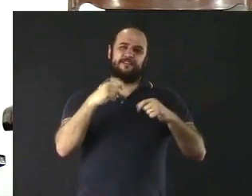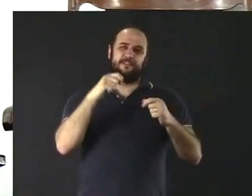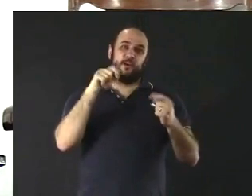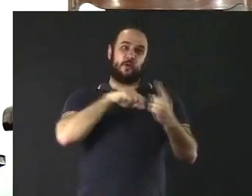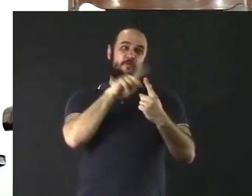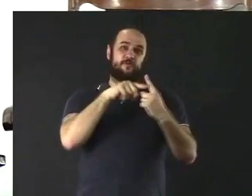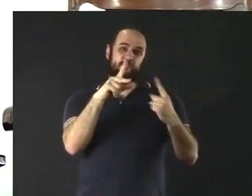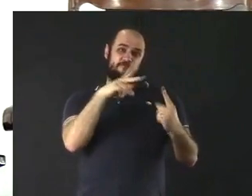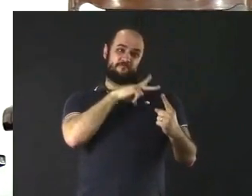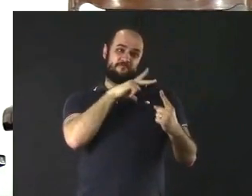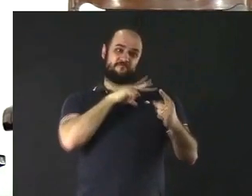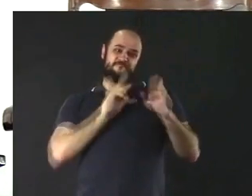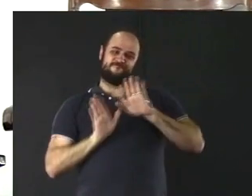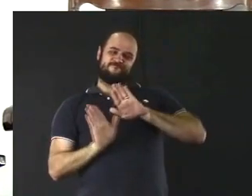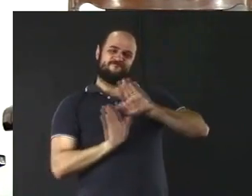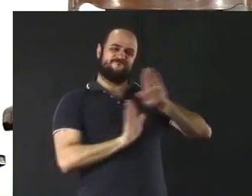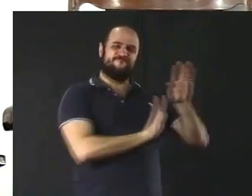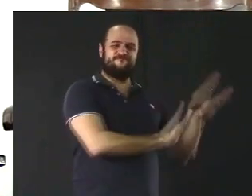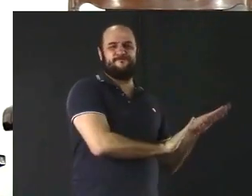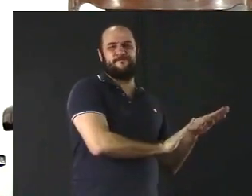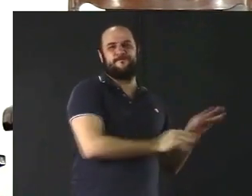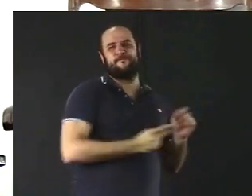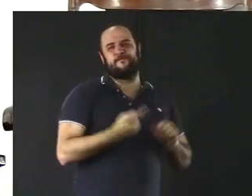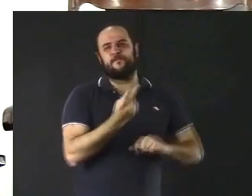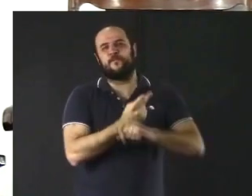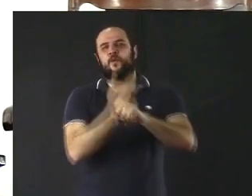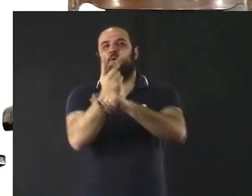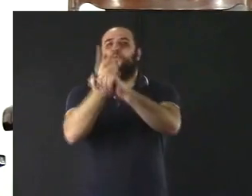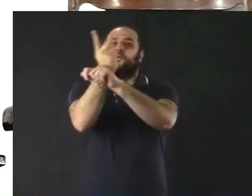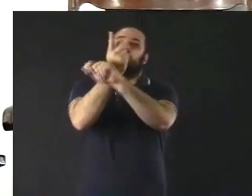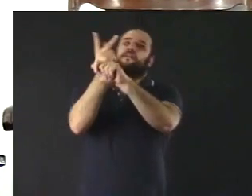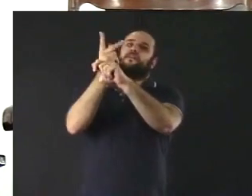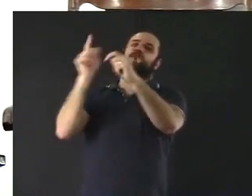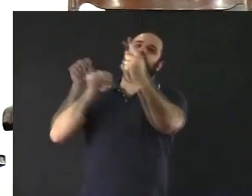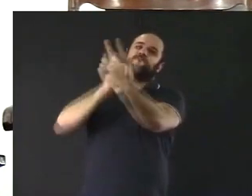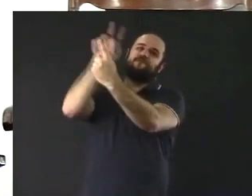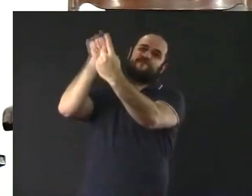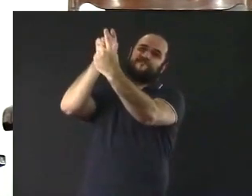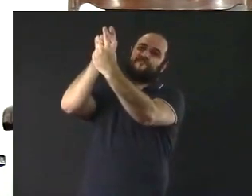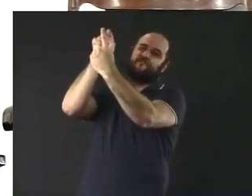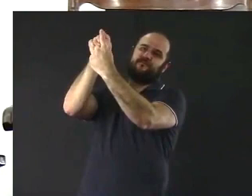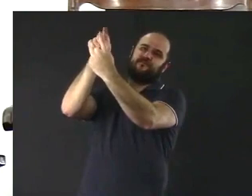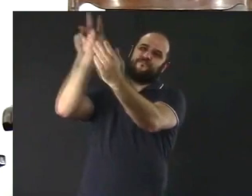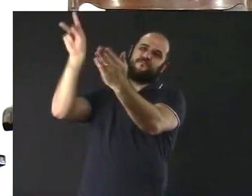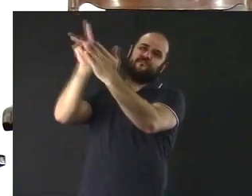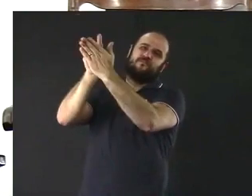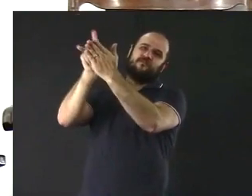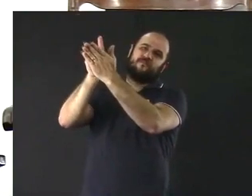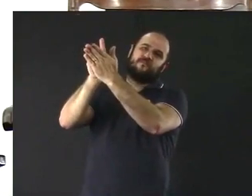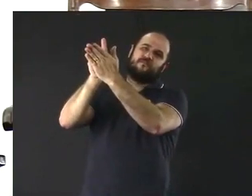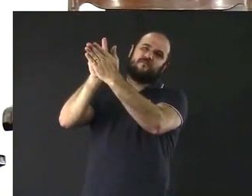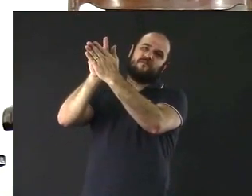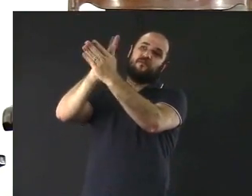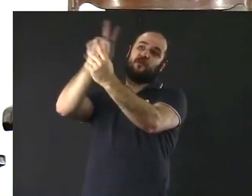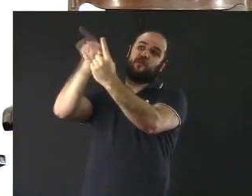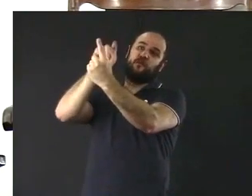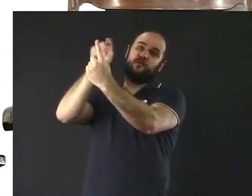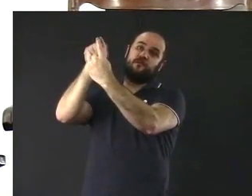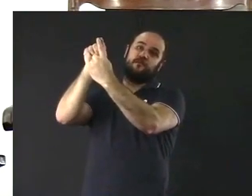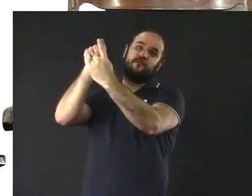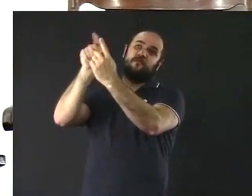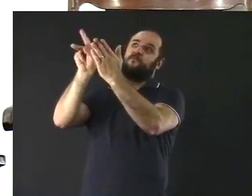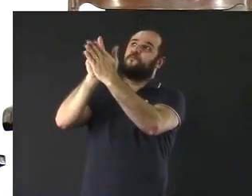interesses pecaminosos para buscar ou para alcançar o prêmio, o alvo.